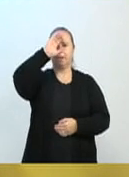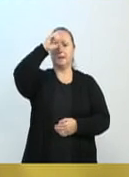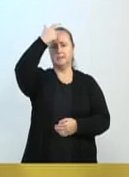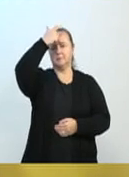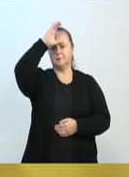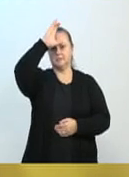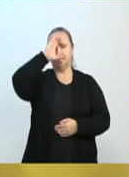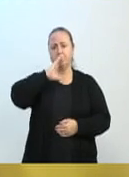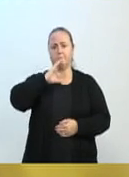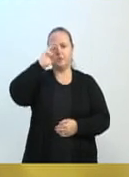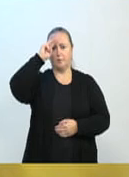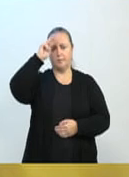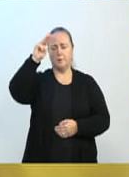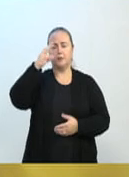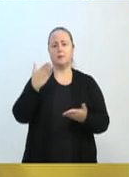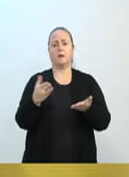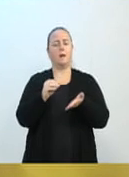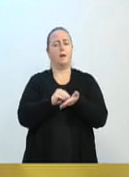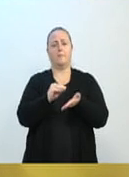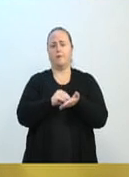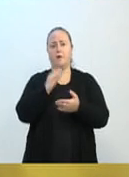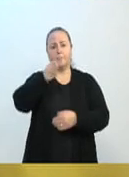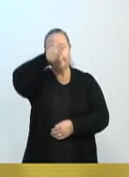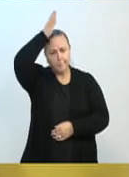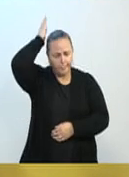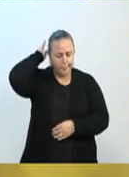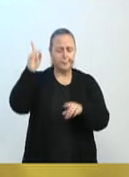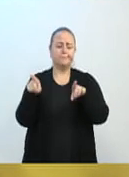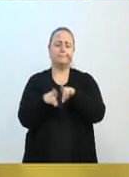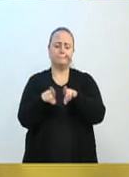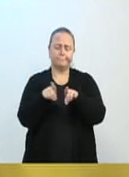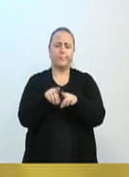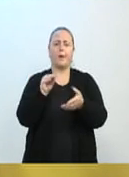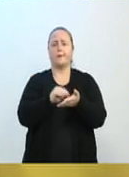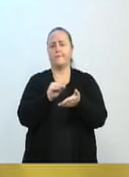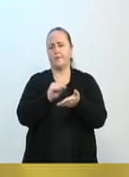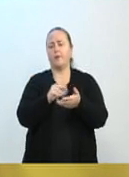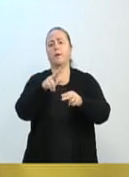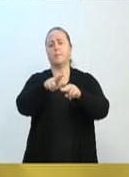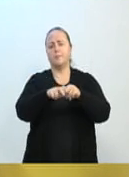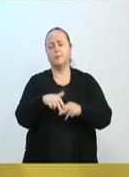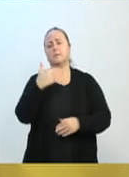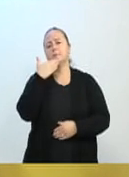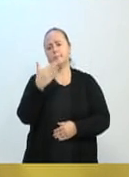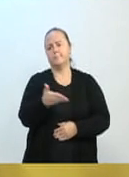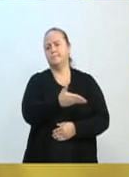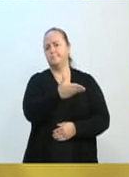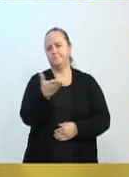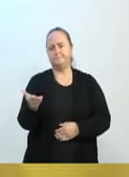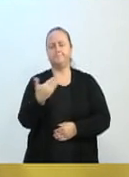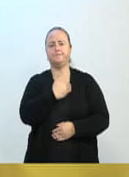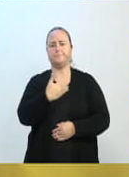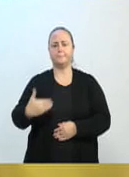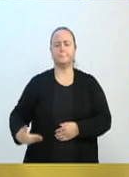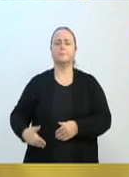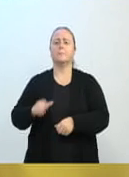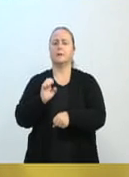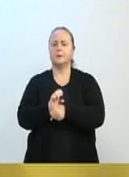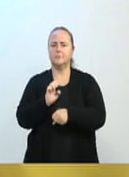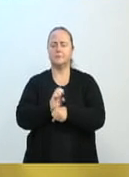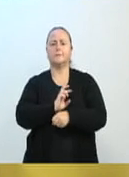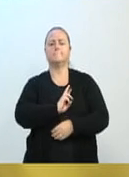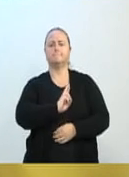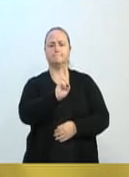do corpo de bombeiro que não deixa de ser a polícia militar que estamos defasado então fica aqui a minha solicitação junto ao governo do estado aos nossos